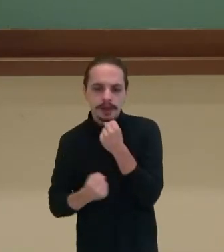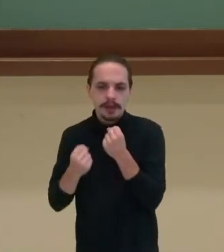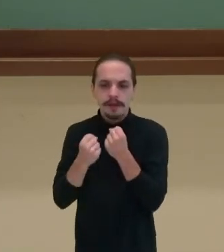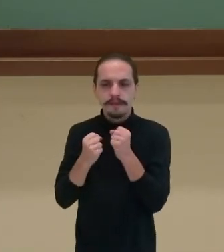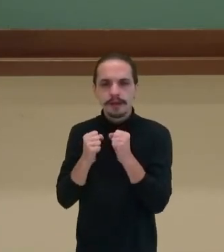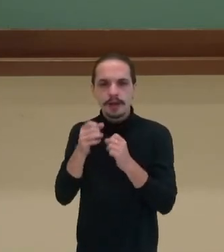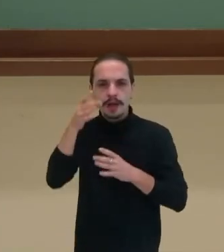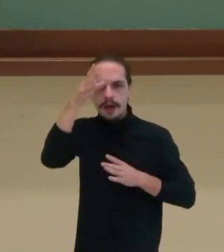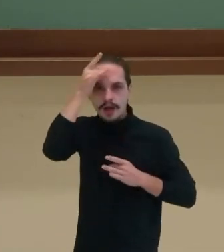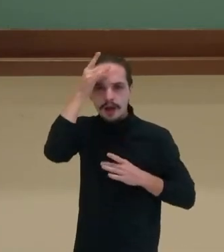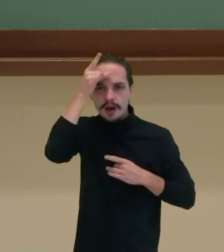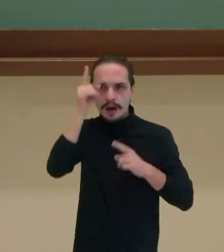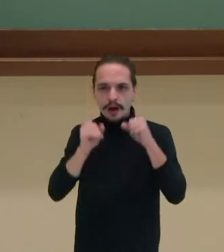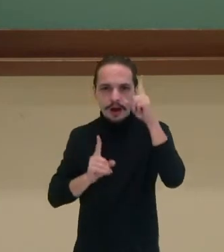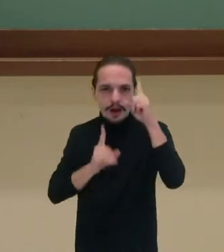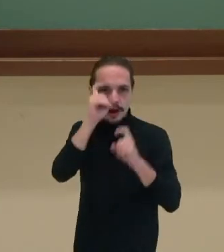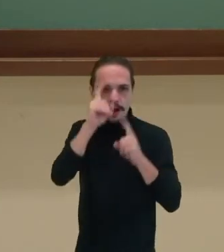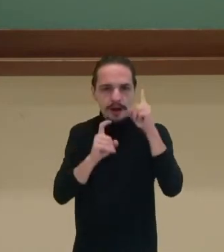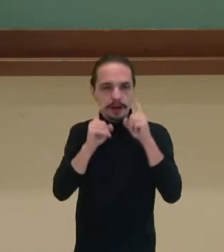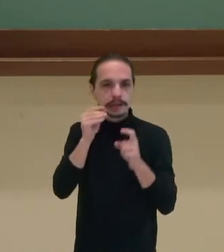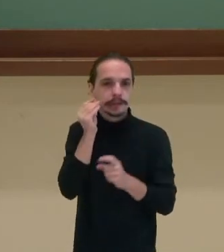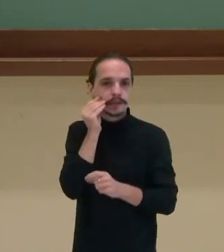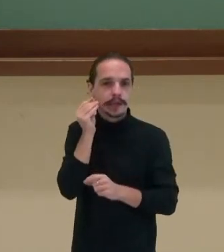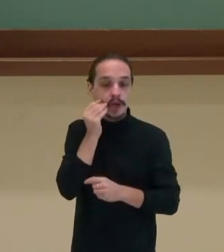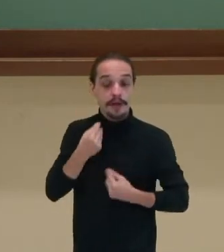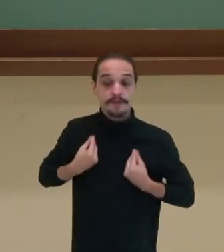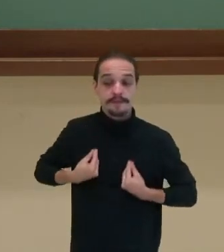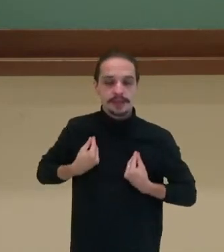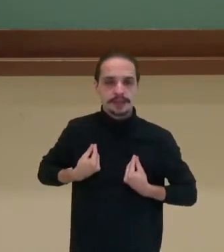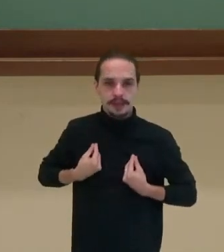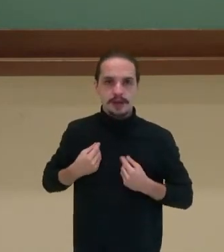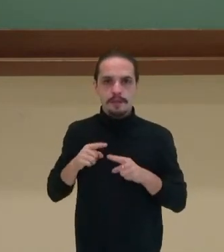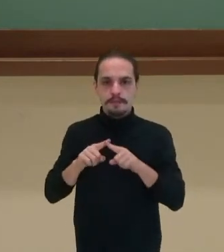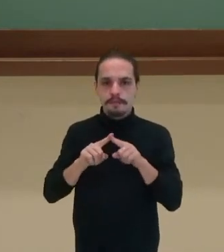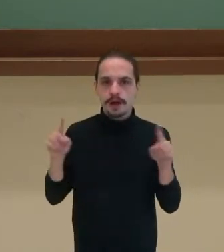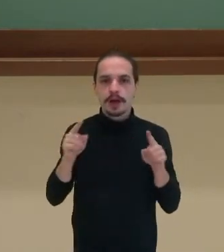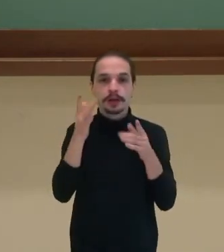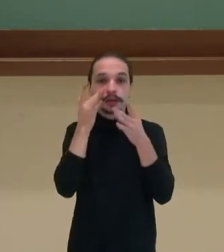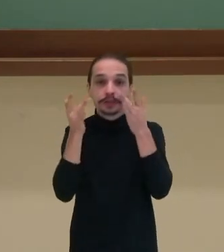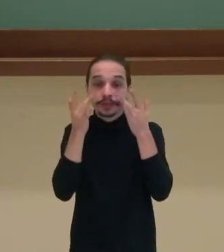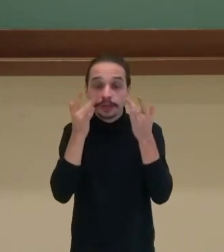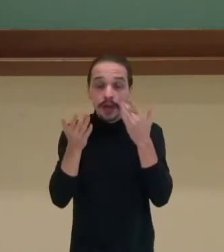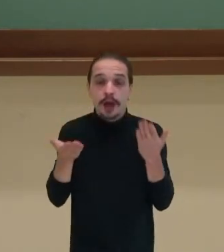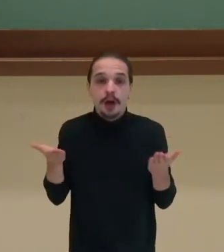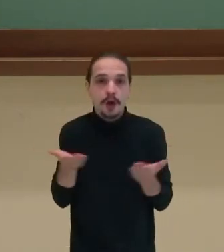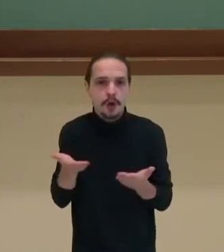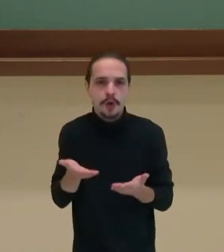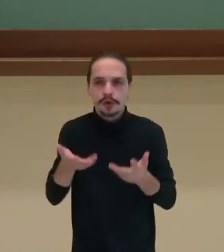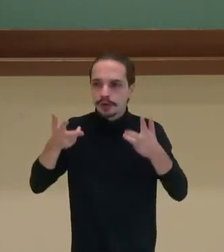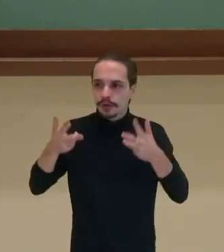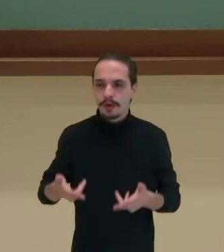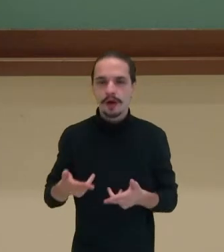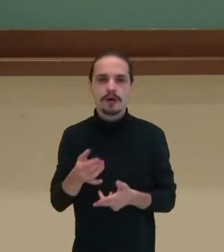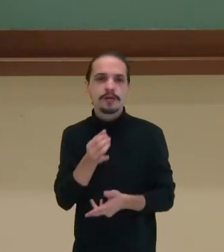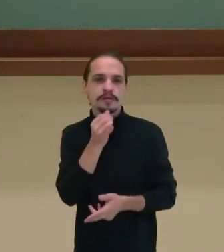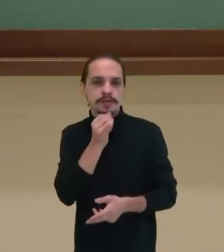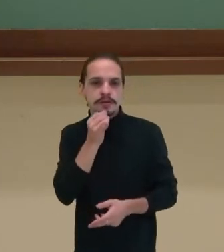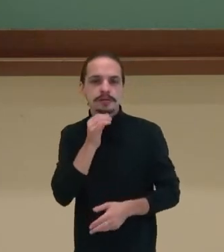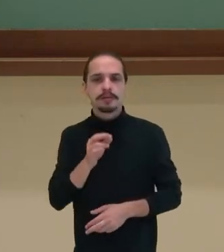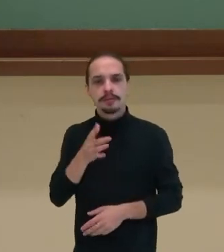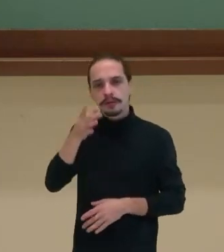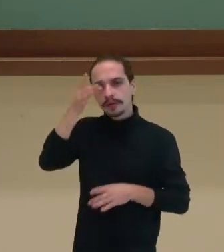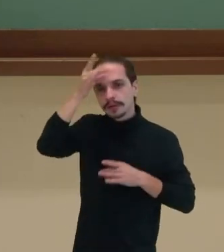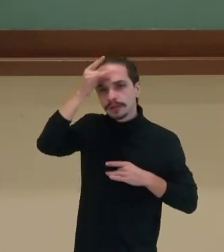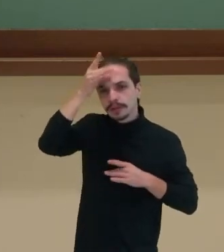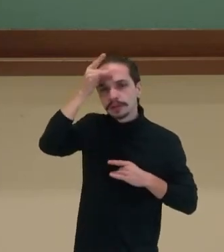expressão corporal, né? Para poder sobreviver. Mas o teatro como nós conhecemos hoje, né? O teatro como uma